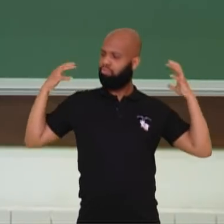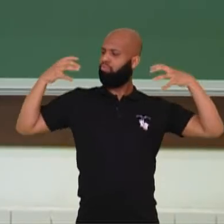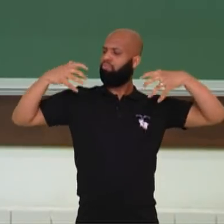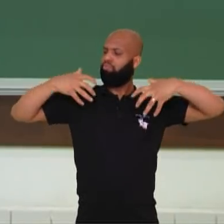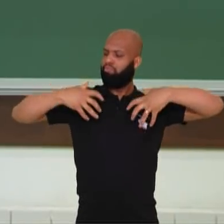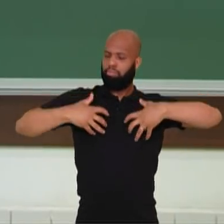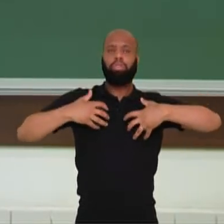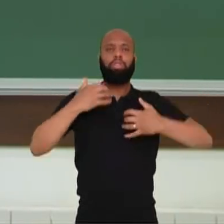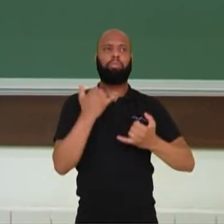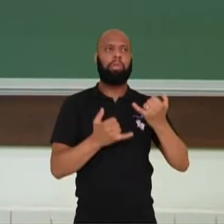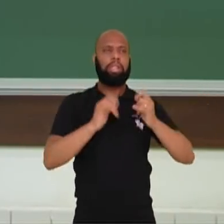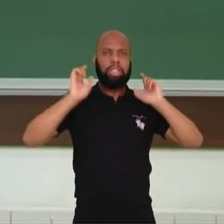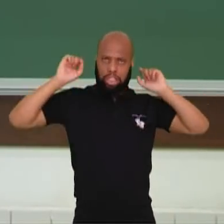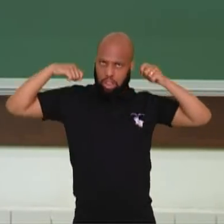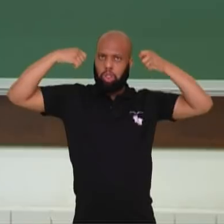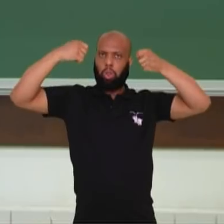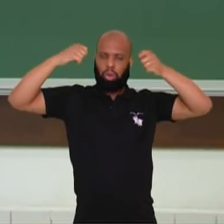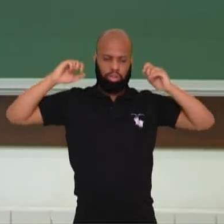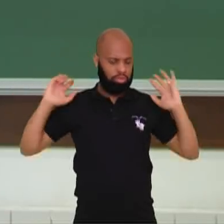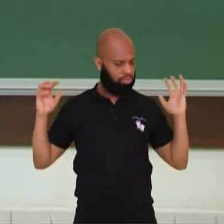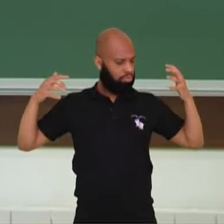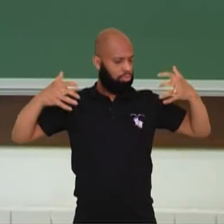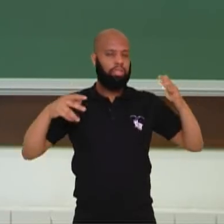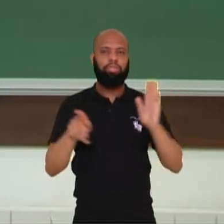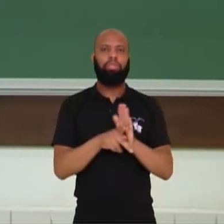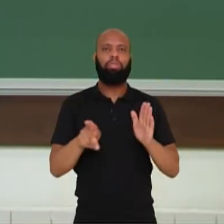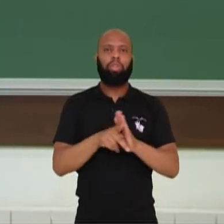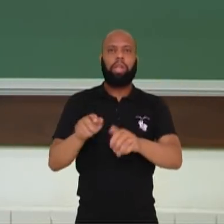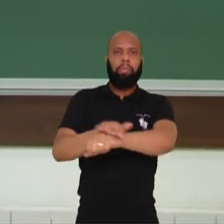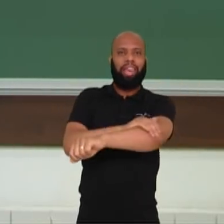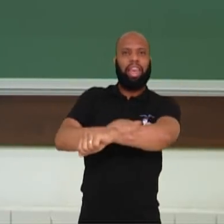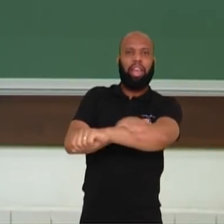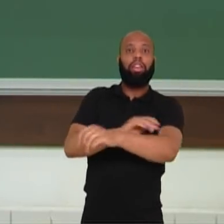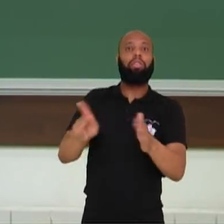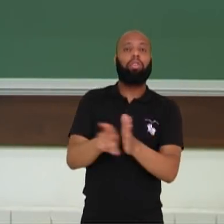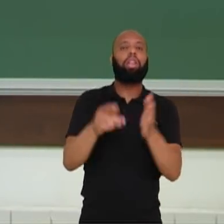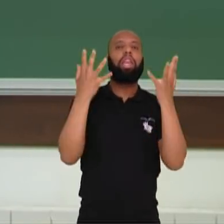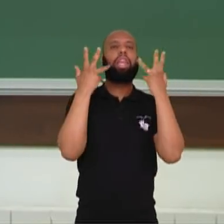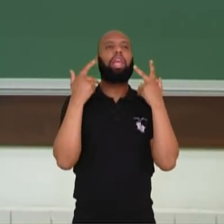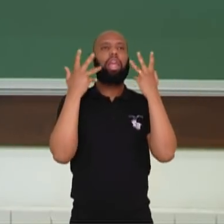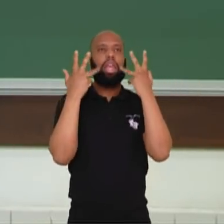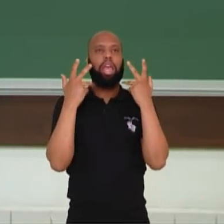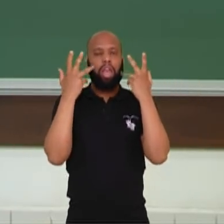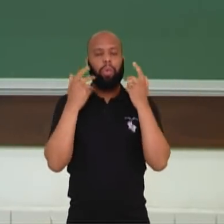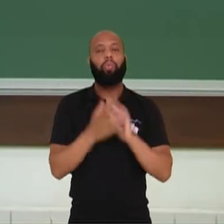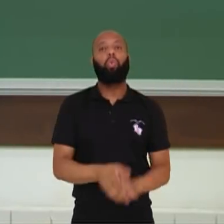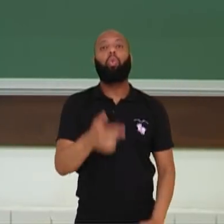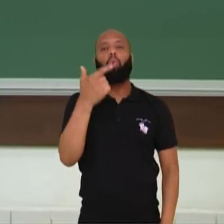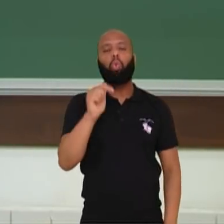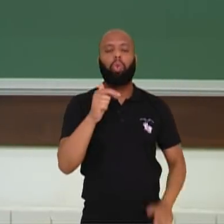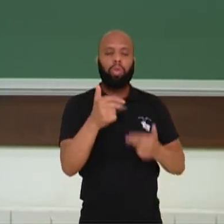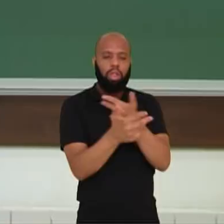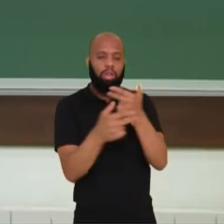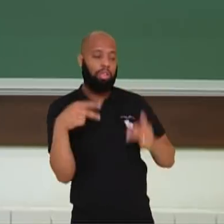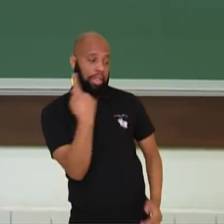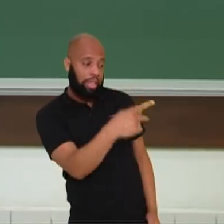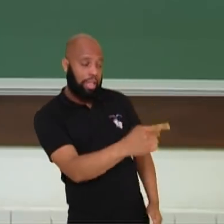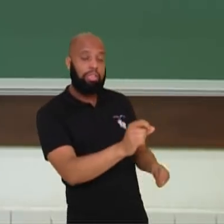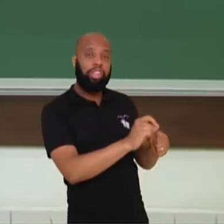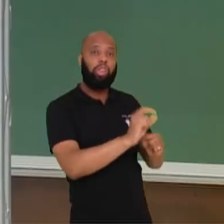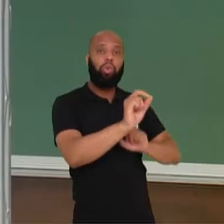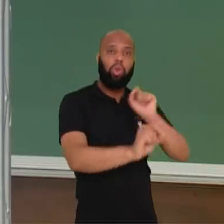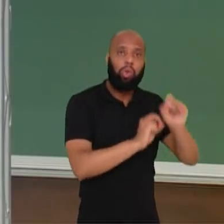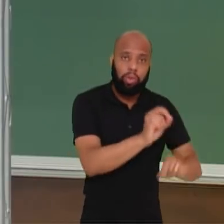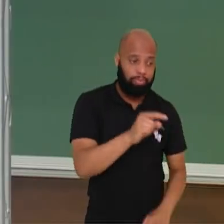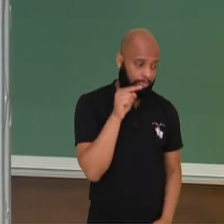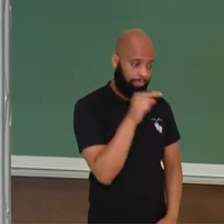uma espécie de touca também, que era feito com a pele do leão de Nemeia. Um outro trabalho do Hércules foi o seguinte: